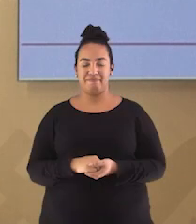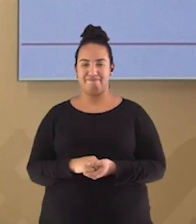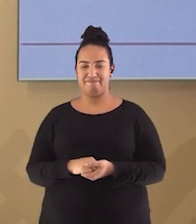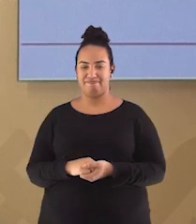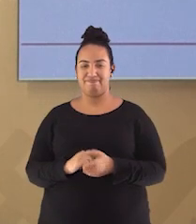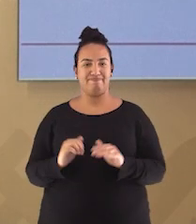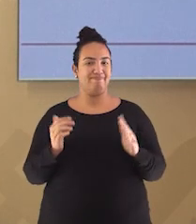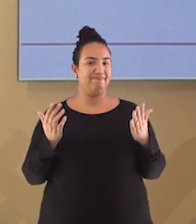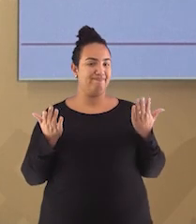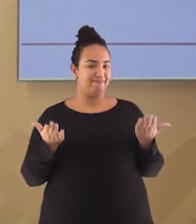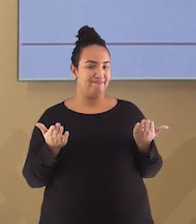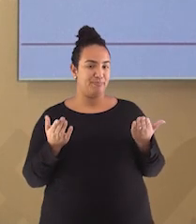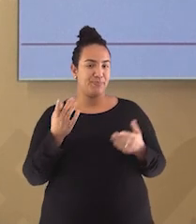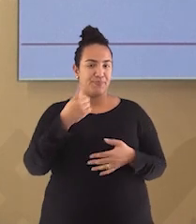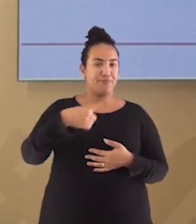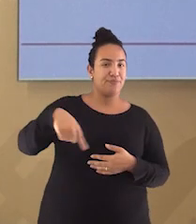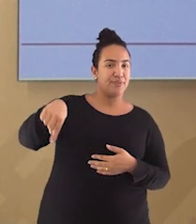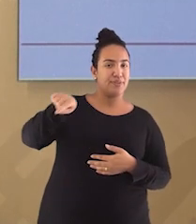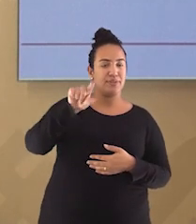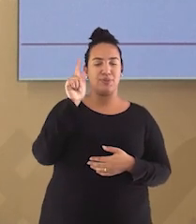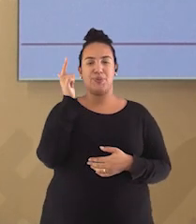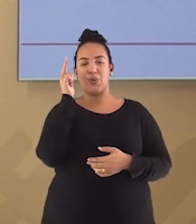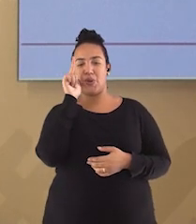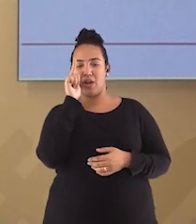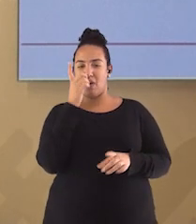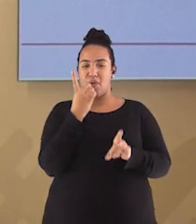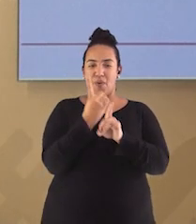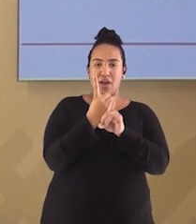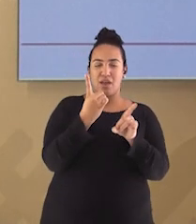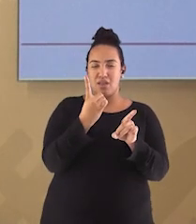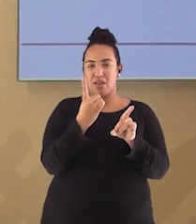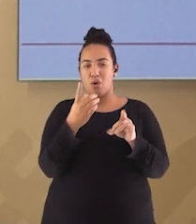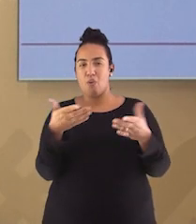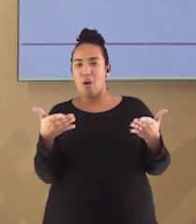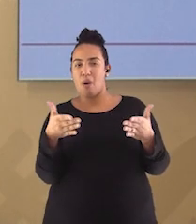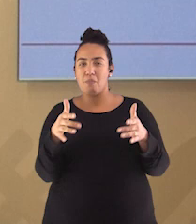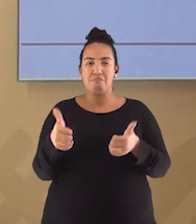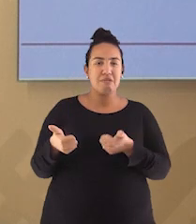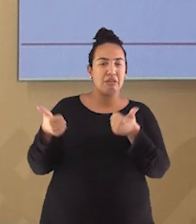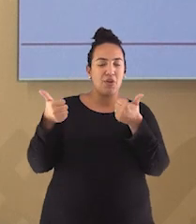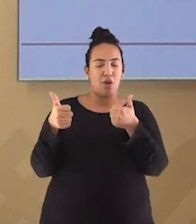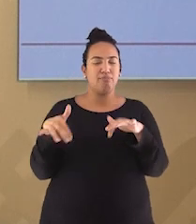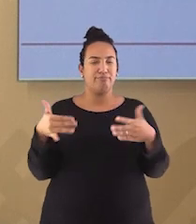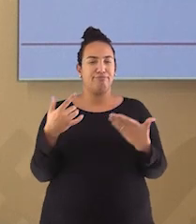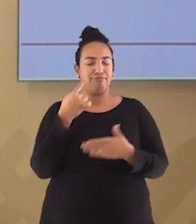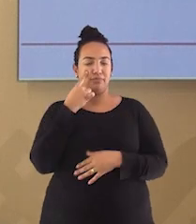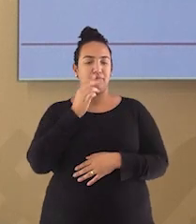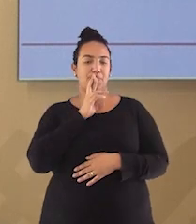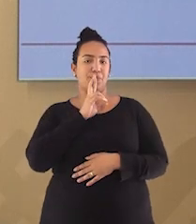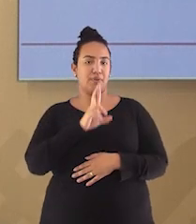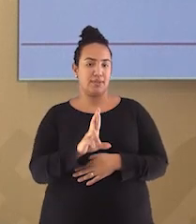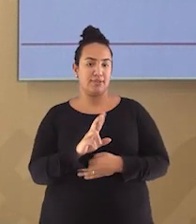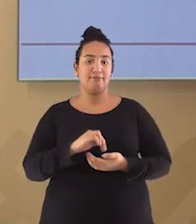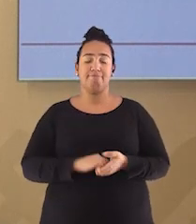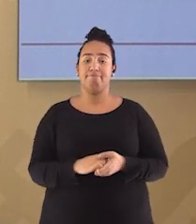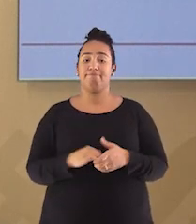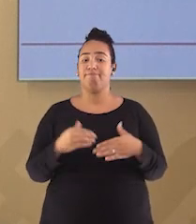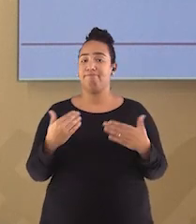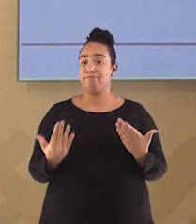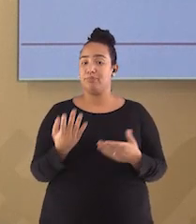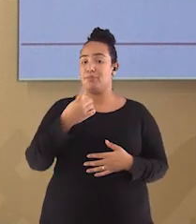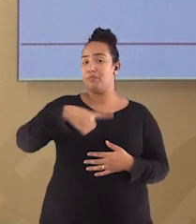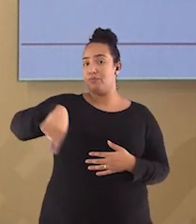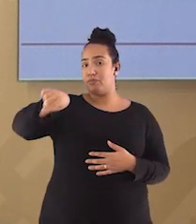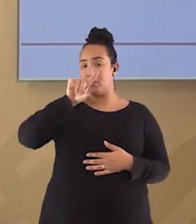E aí você conseguiu identificar Qual o melhor terreno vamos conferir nossas respostas para podermos